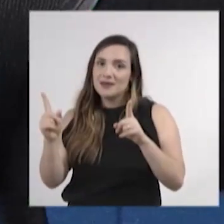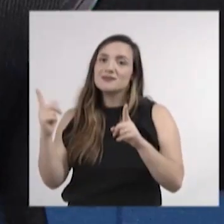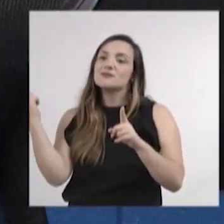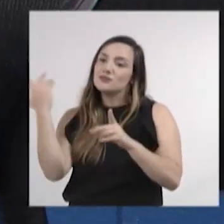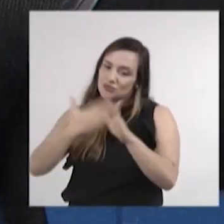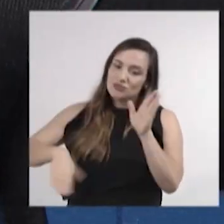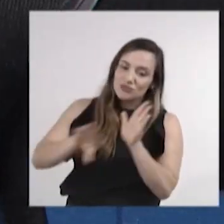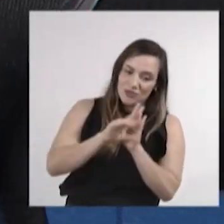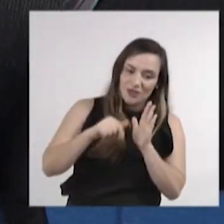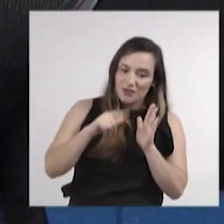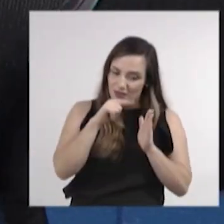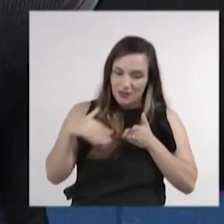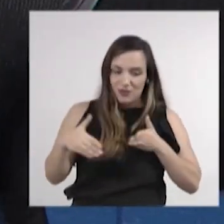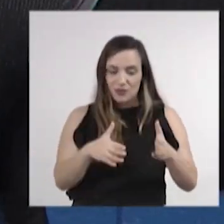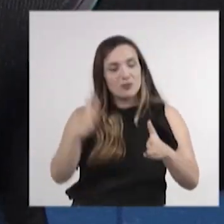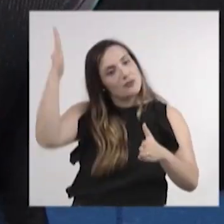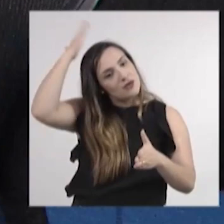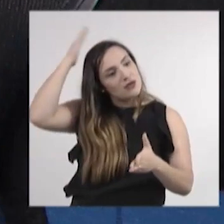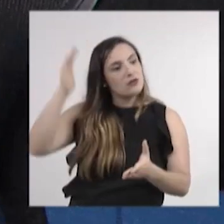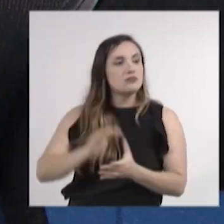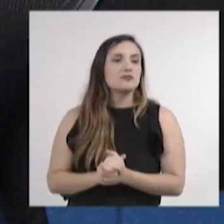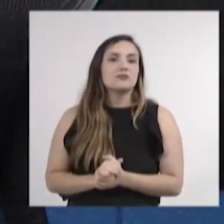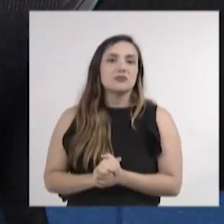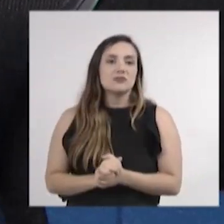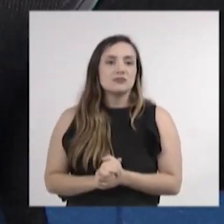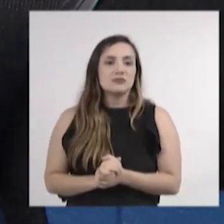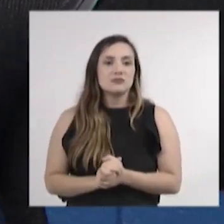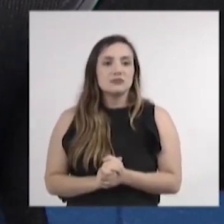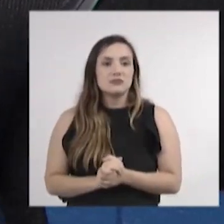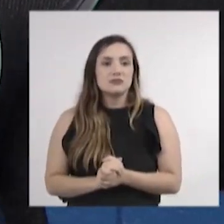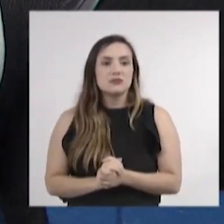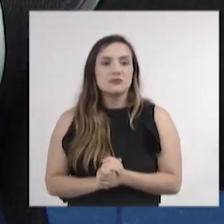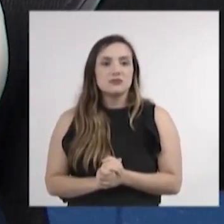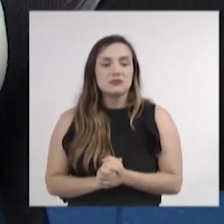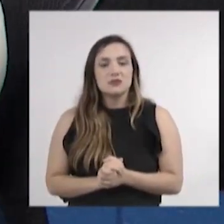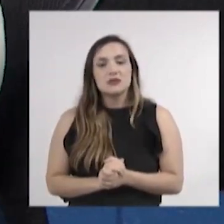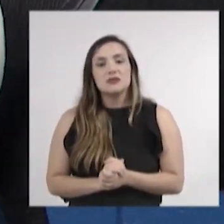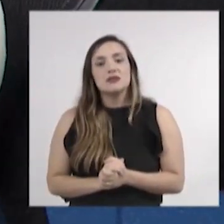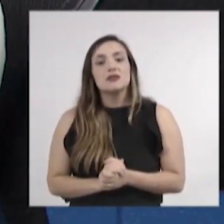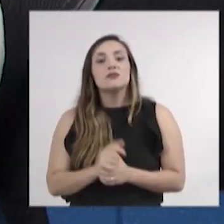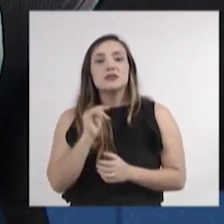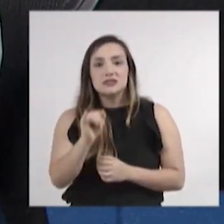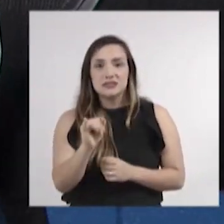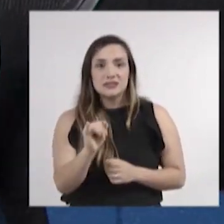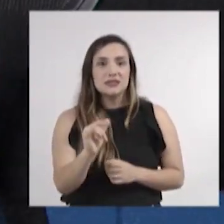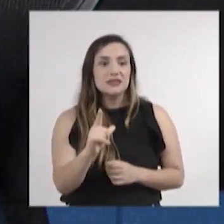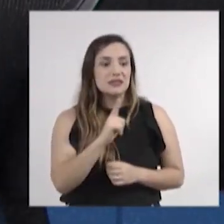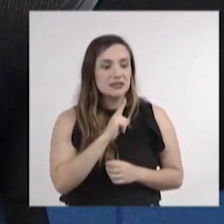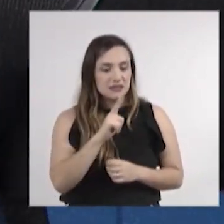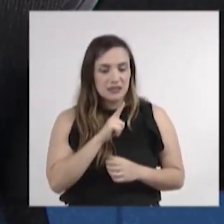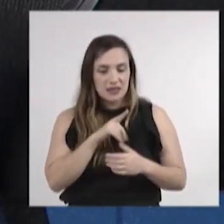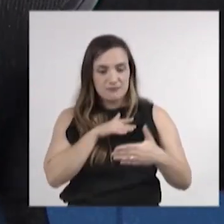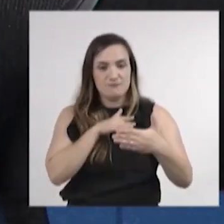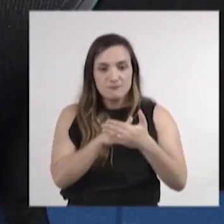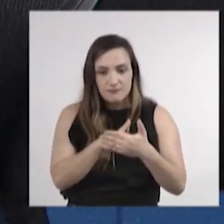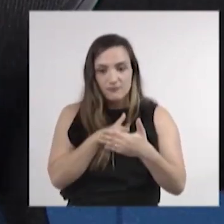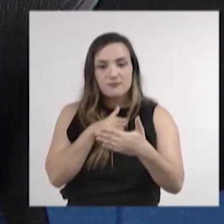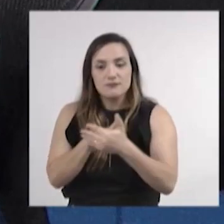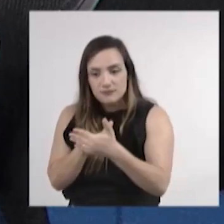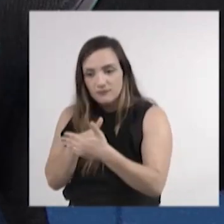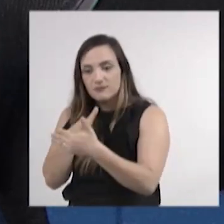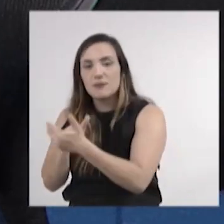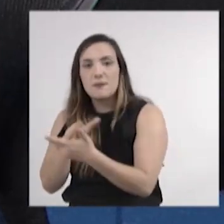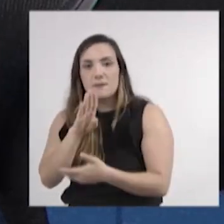de drenagem. Então, cada reservatório que você implanta, você retém um pouco do sedimento que chegaria na gente lá. Só que uma hora a vida